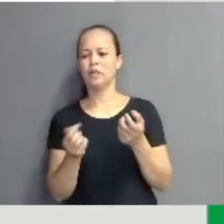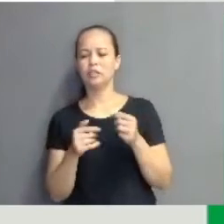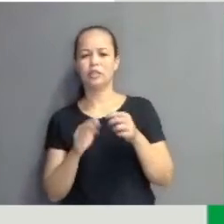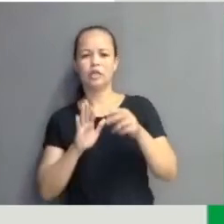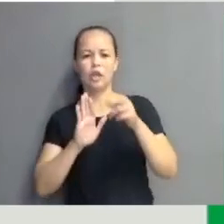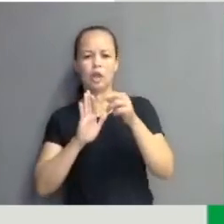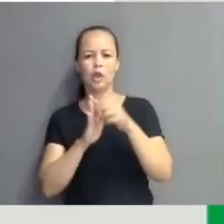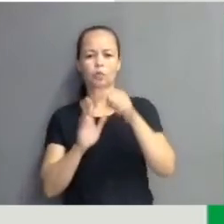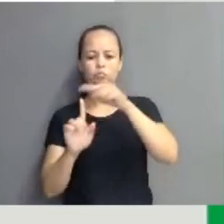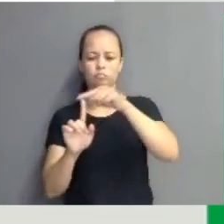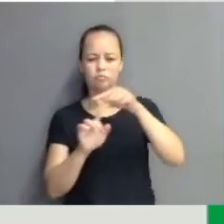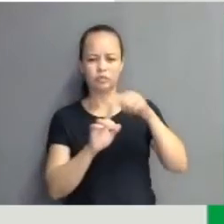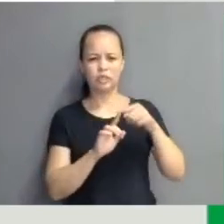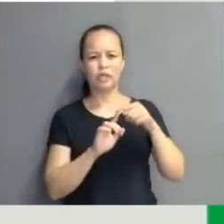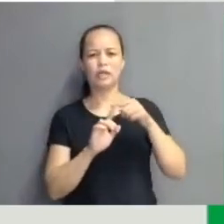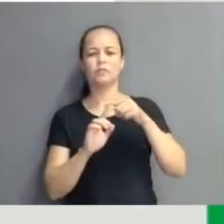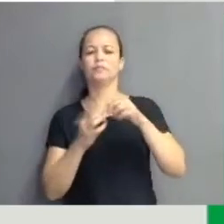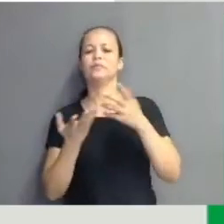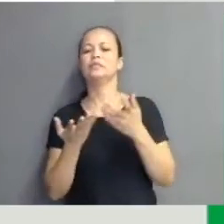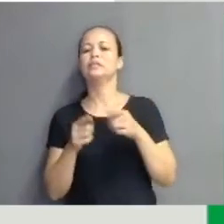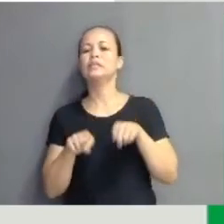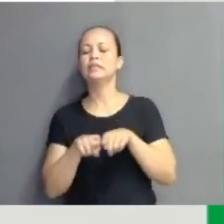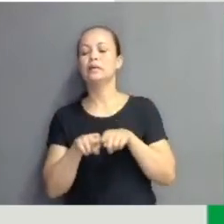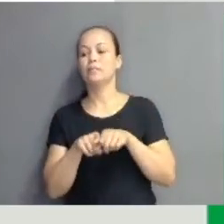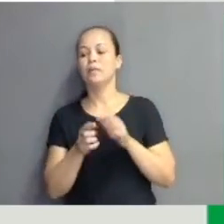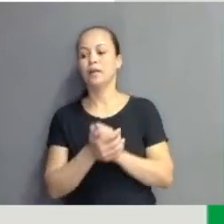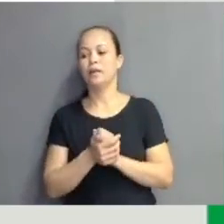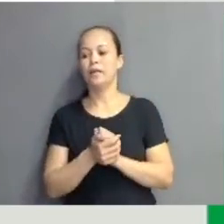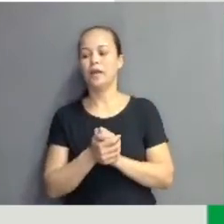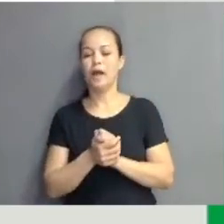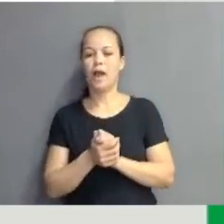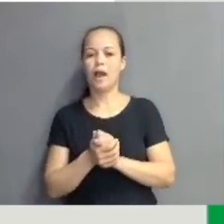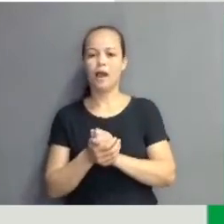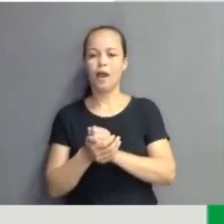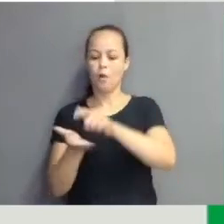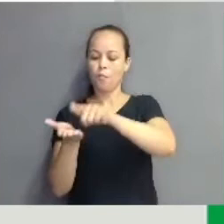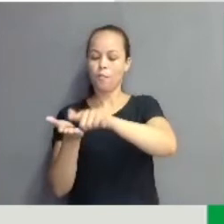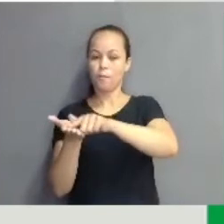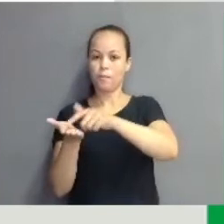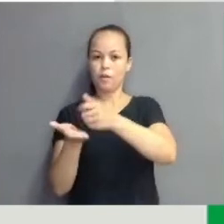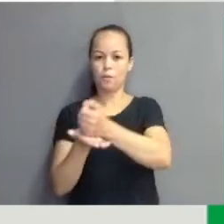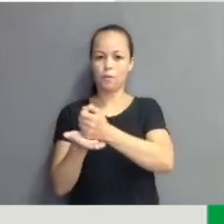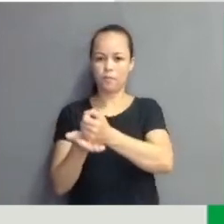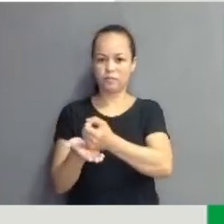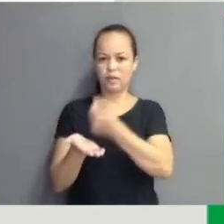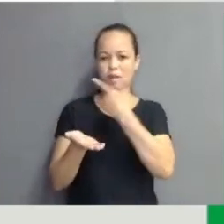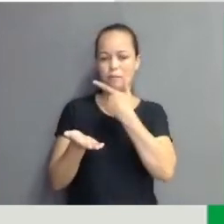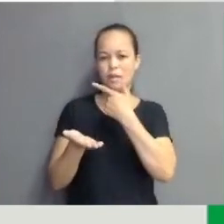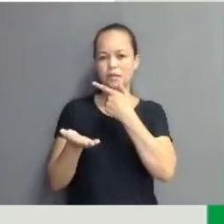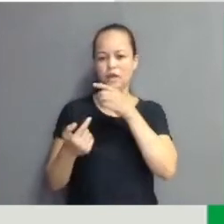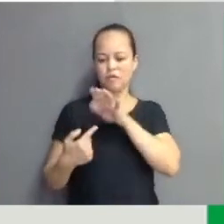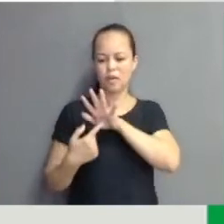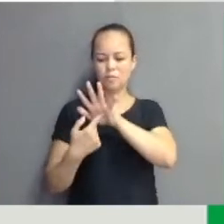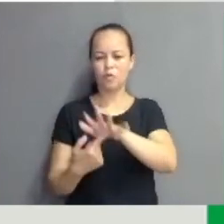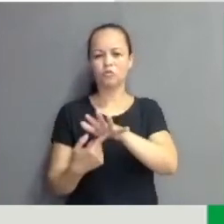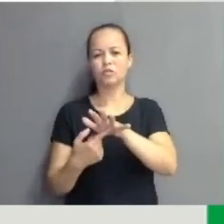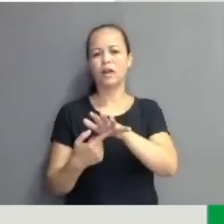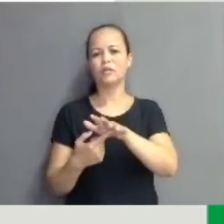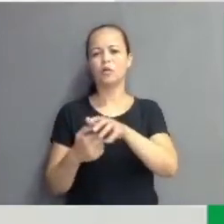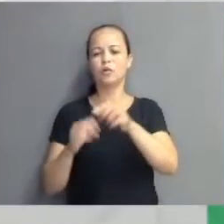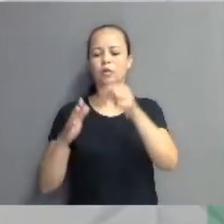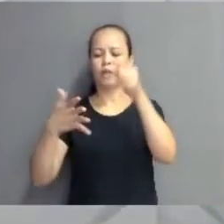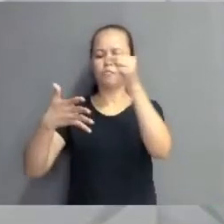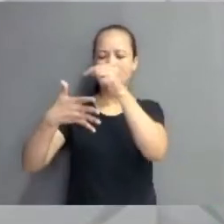é um tipo de gênero textual que é indicado para que ela vai trazer informações sobre aquele